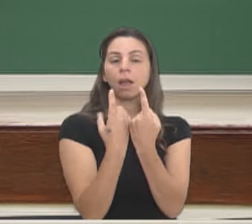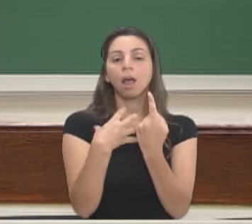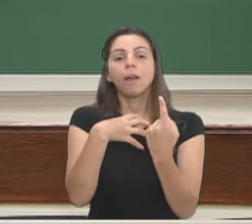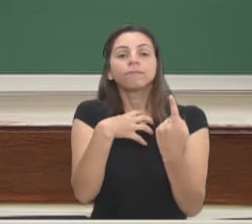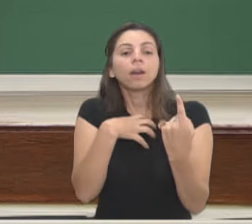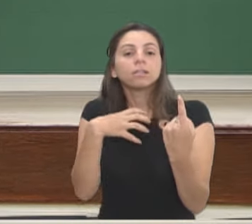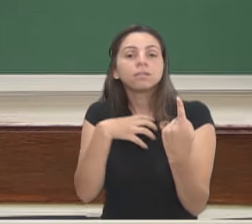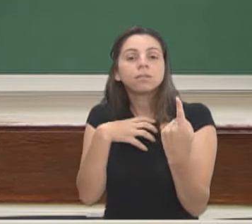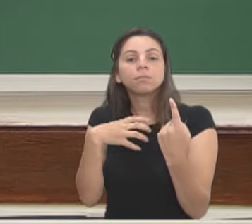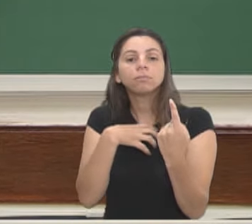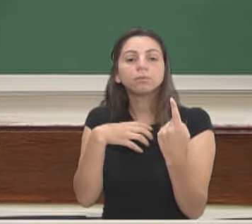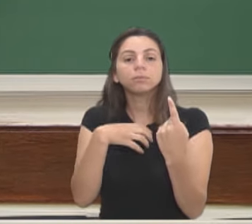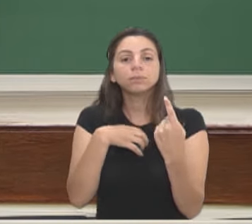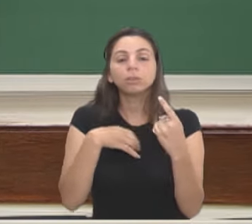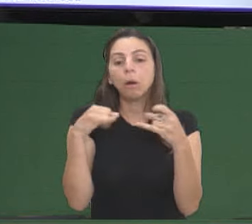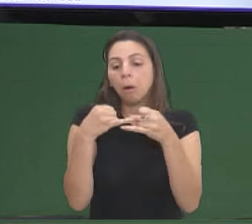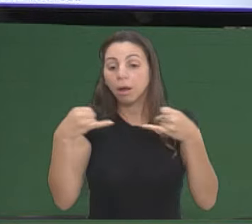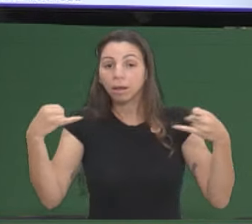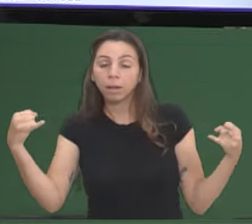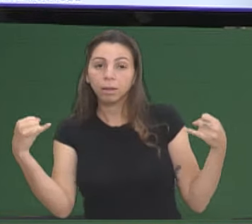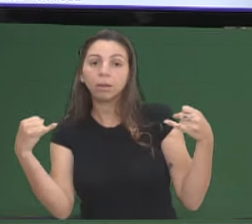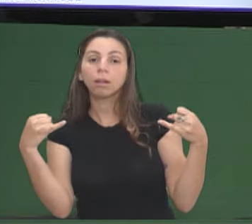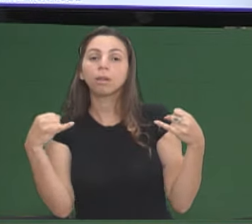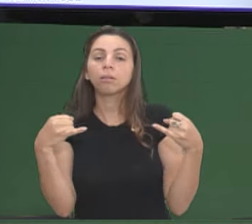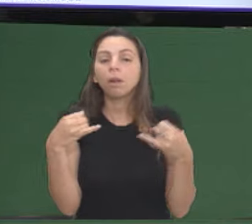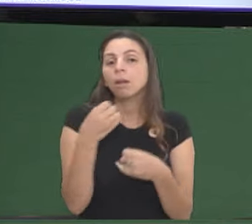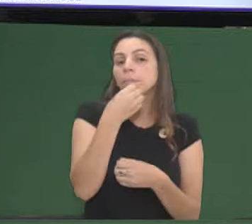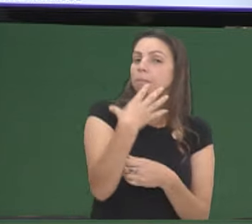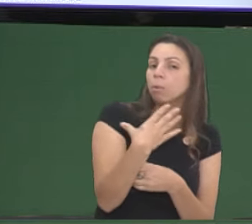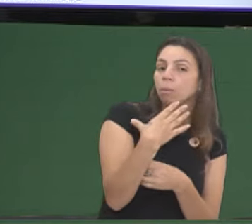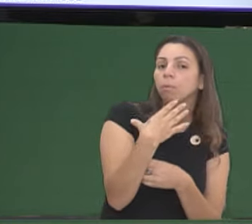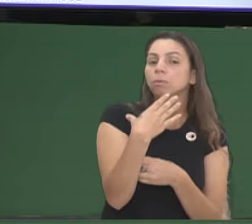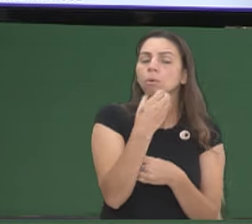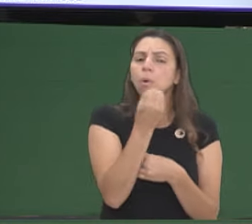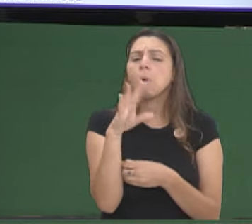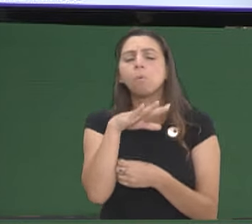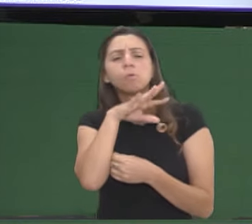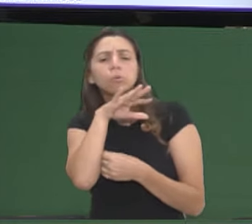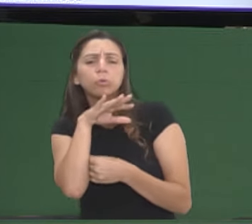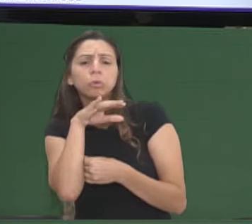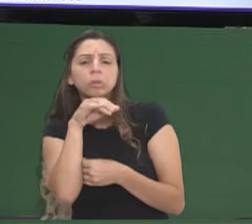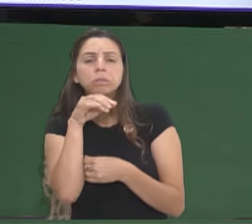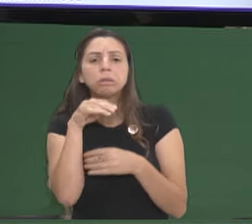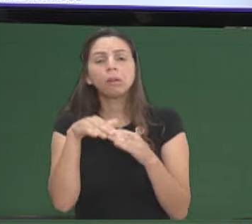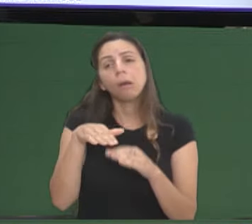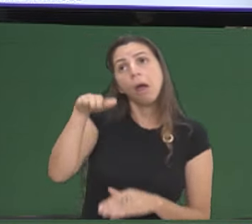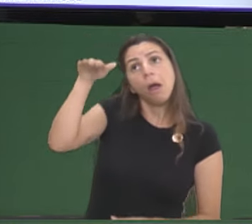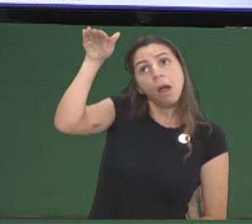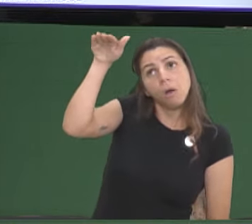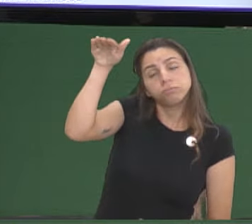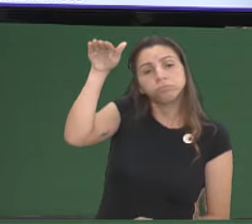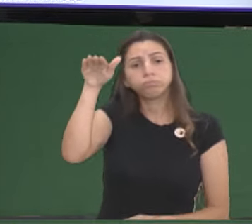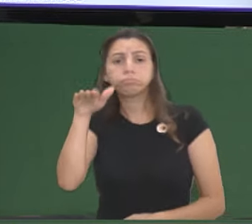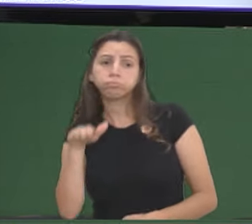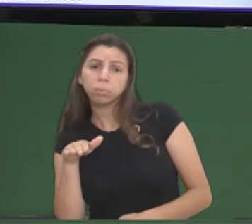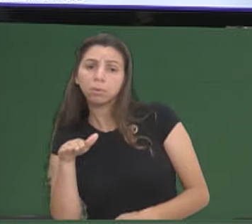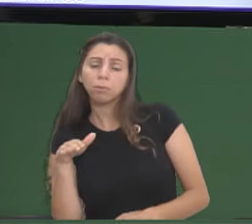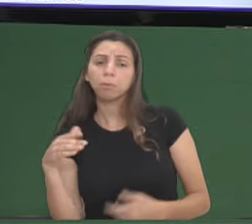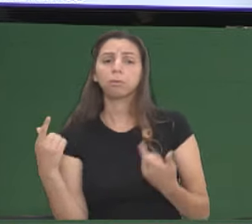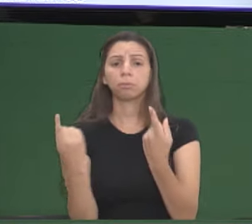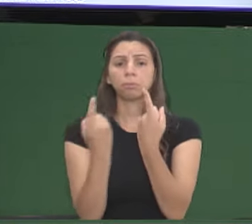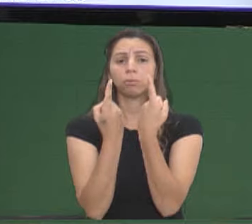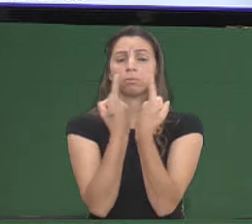energia daquele colega, que se era bom, se era ruim, né? Se era mais alto, que a gente ia se tocando um de costa